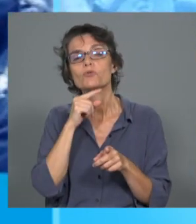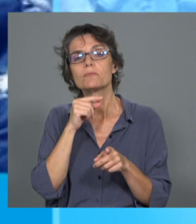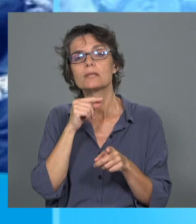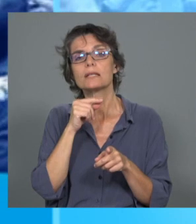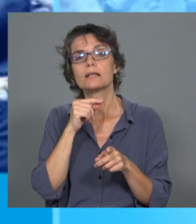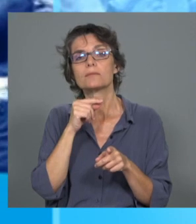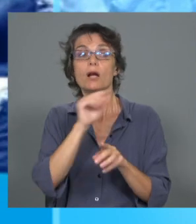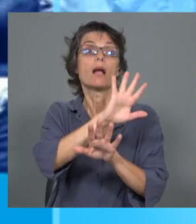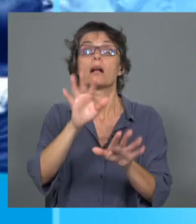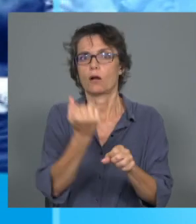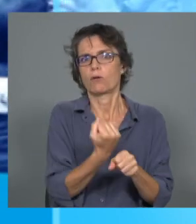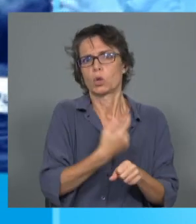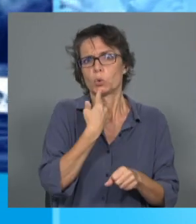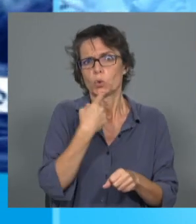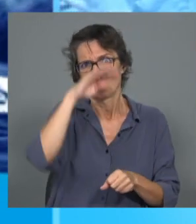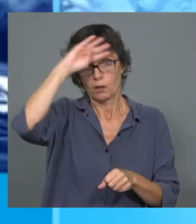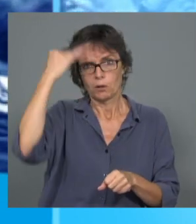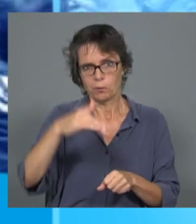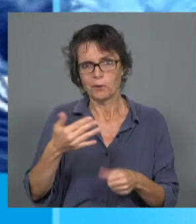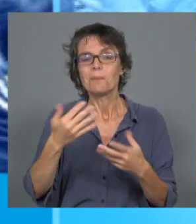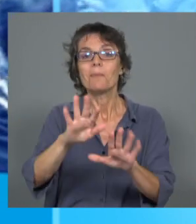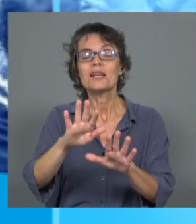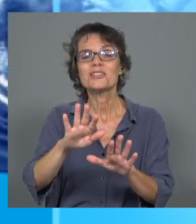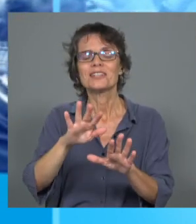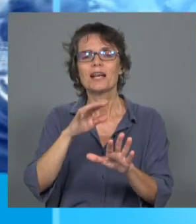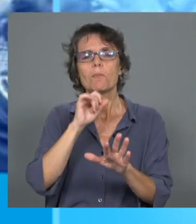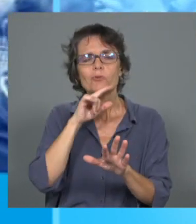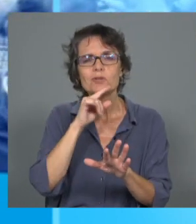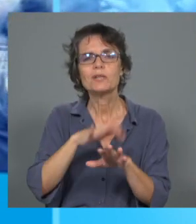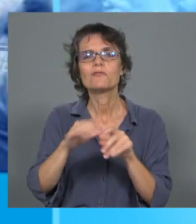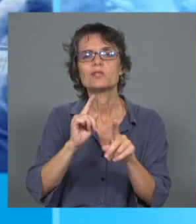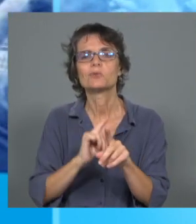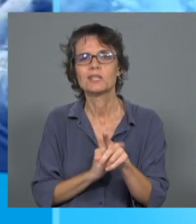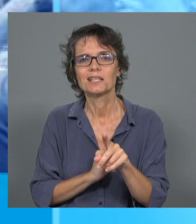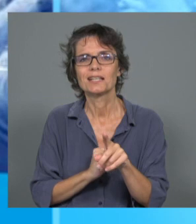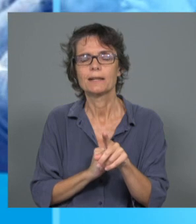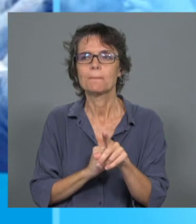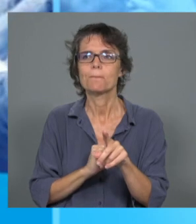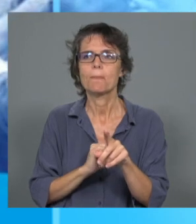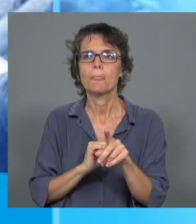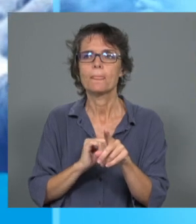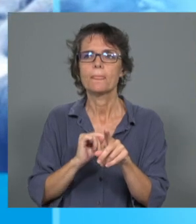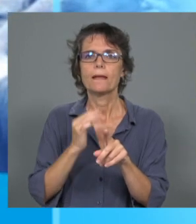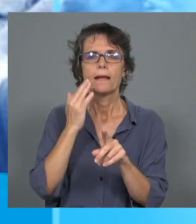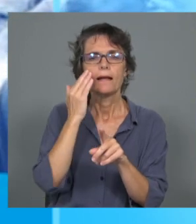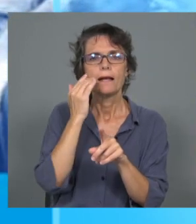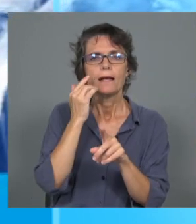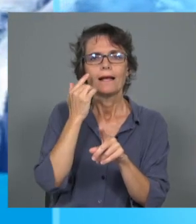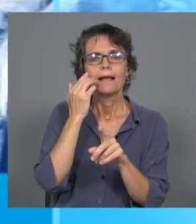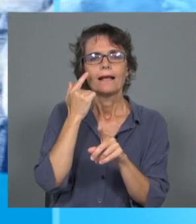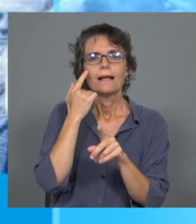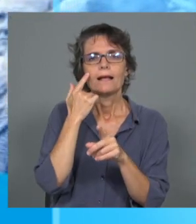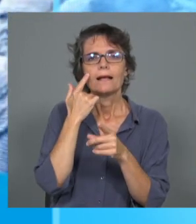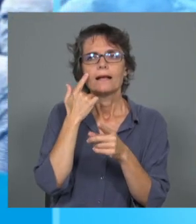mais trabalho, mas pode servir para ultrapassar, digamos assim, a banalização de estarmos pessoas a falar